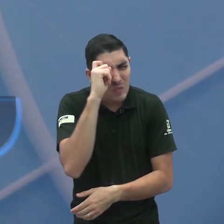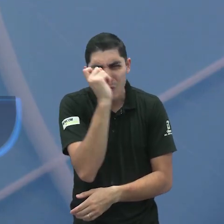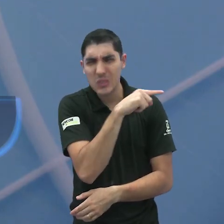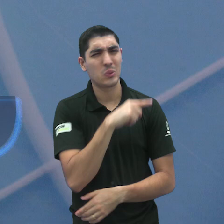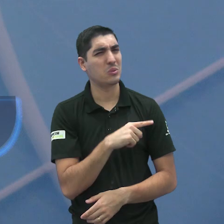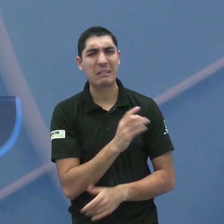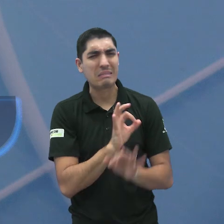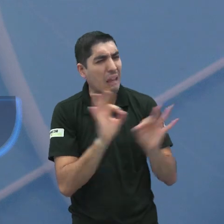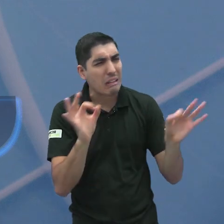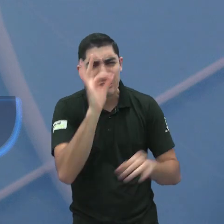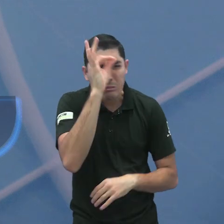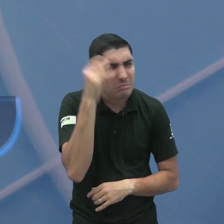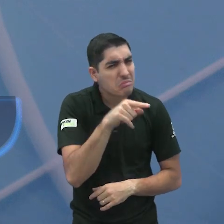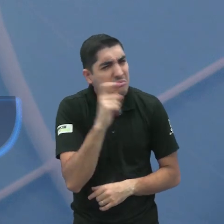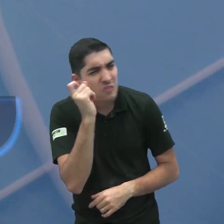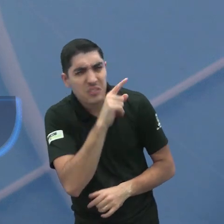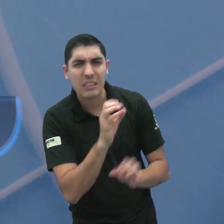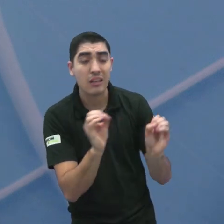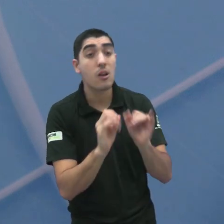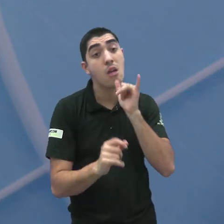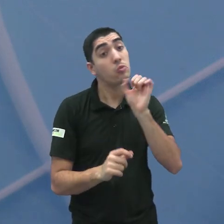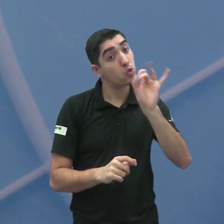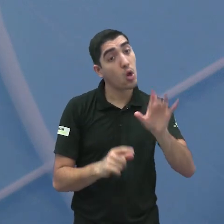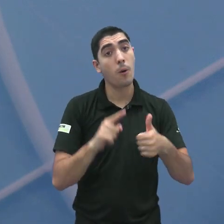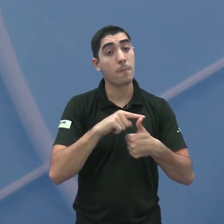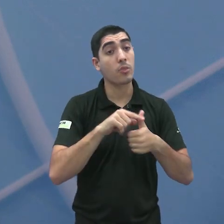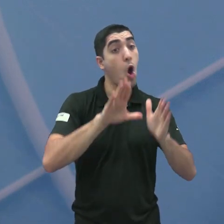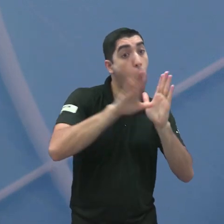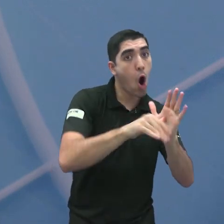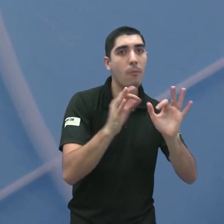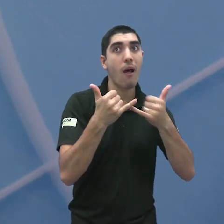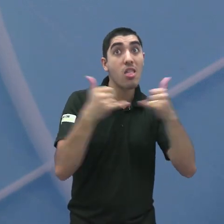trens pelos mesmos motivos. Roubo de cabos,